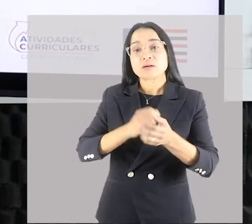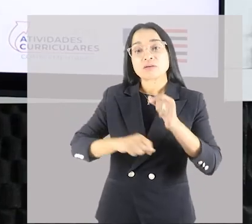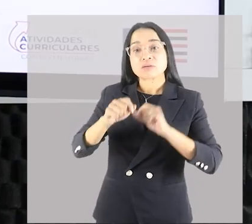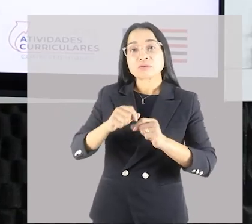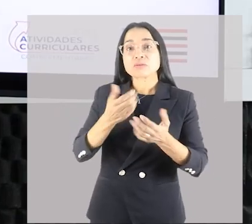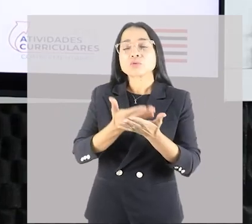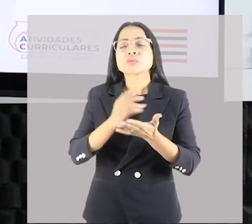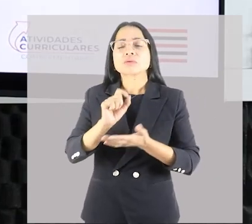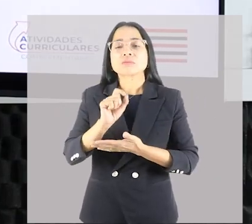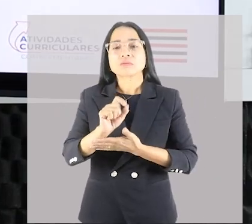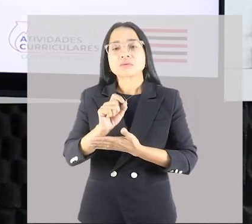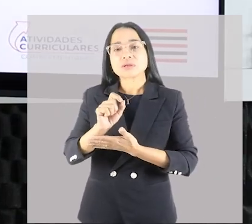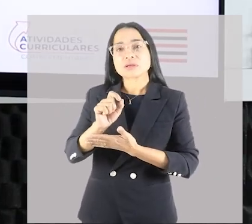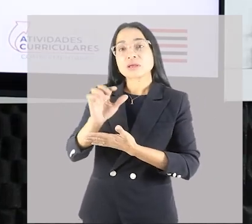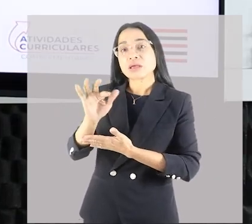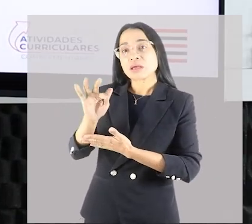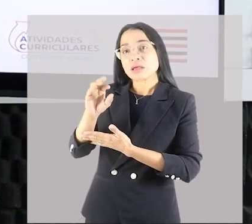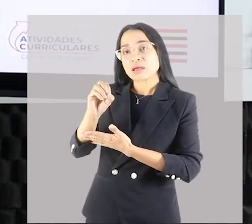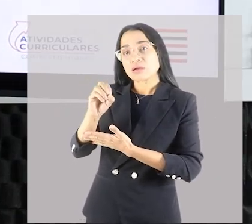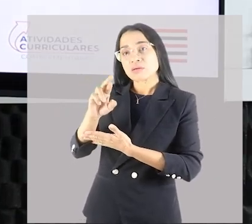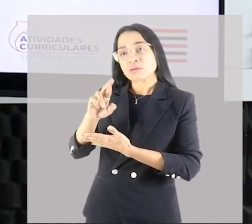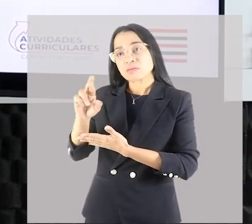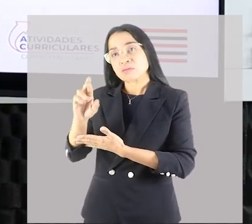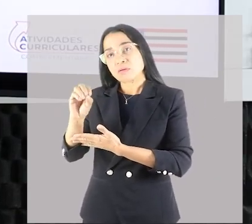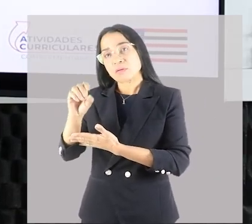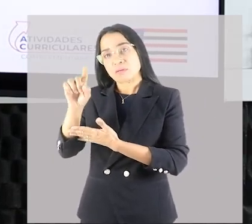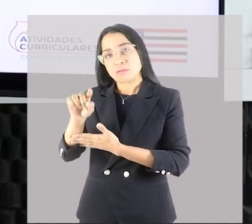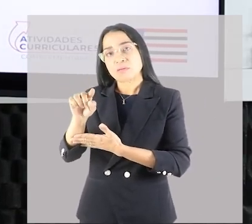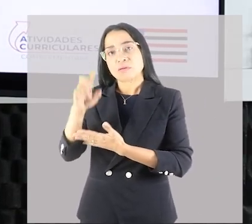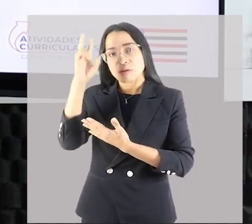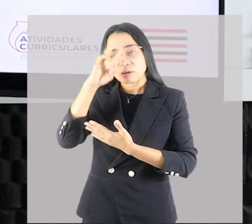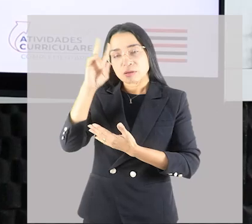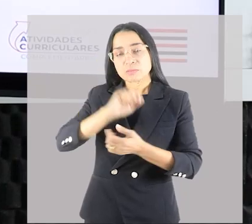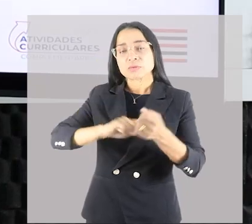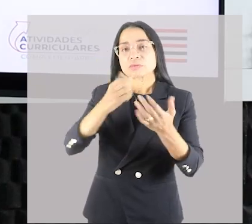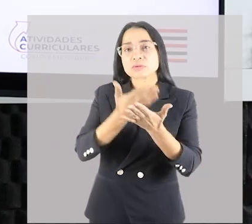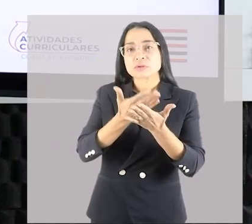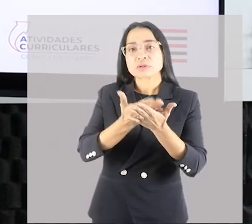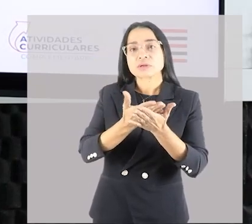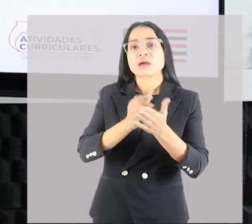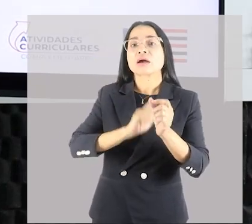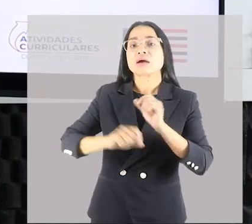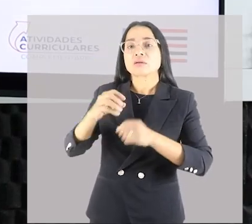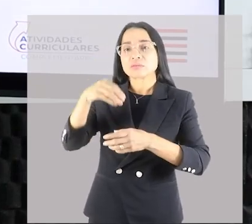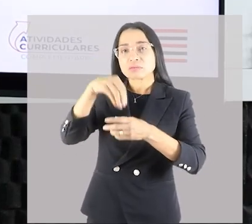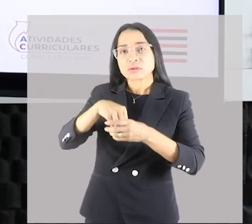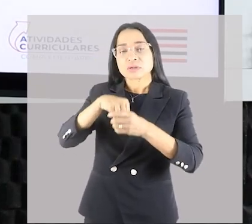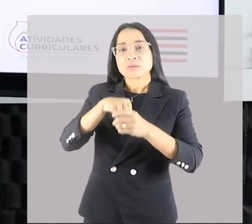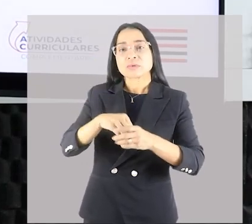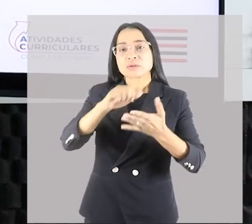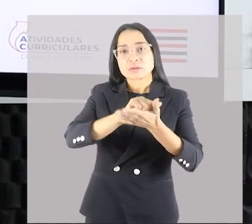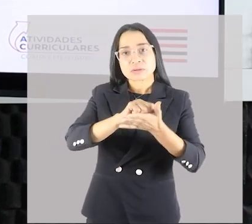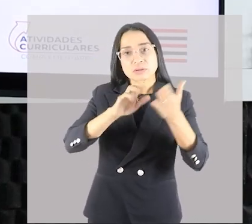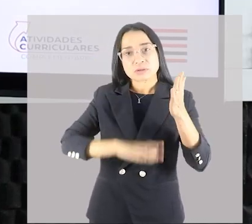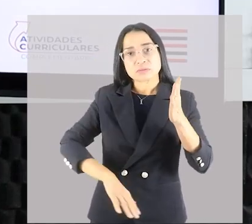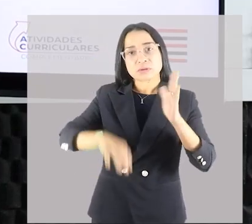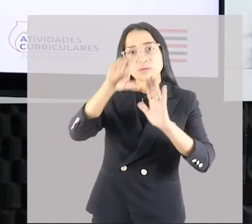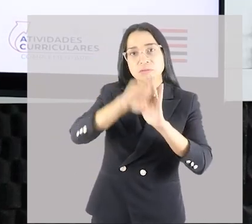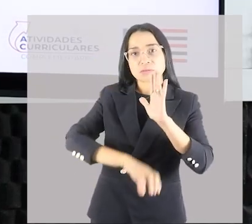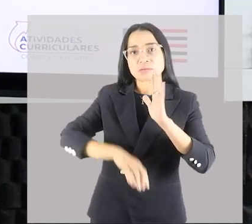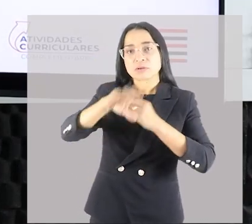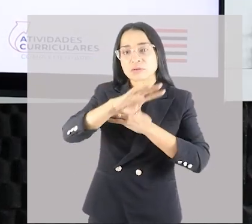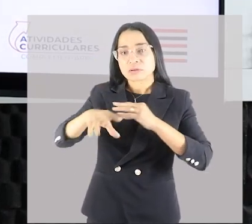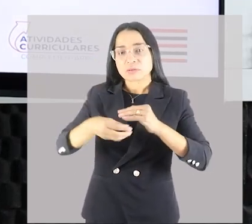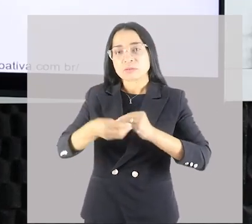forró. Tá? Lembrando que essa aula faz parte das atividades curriculares complementares que é patrocinada pelo governo do estado,